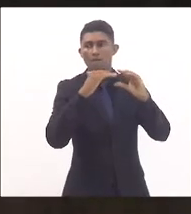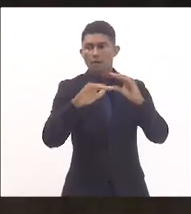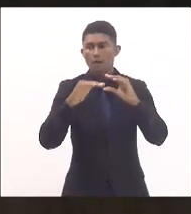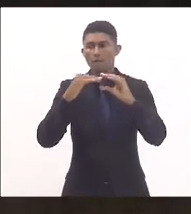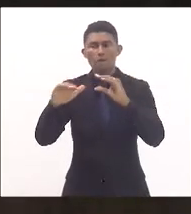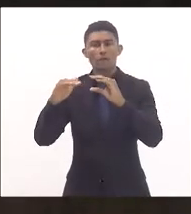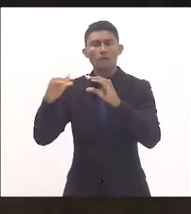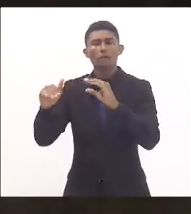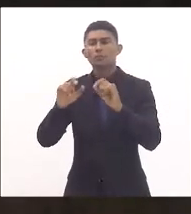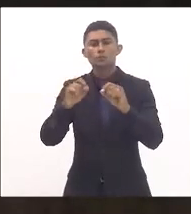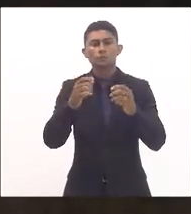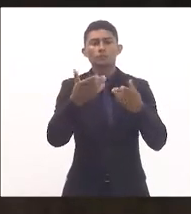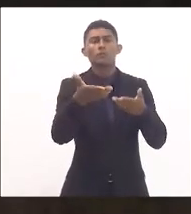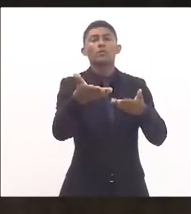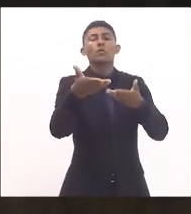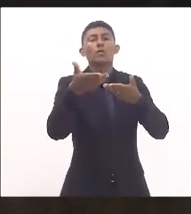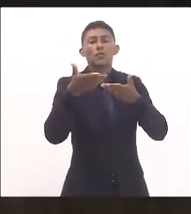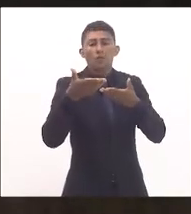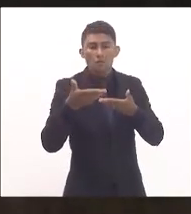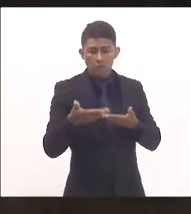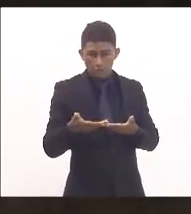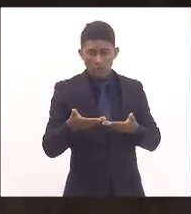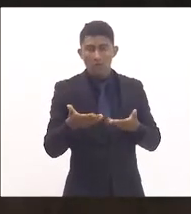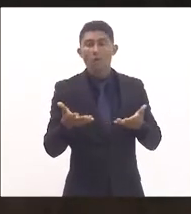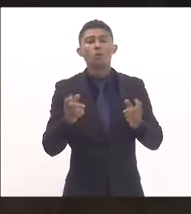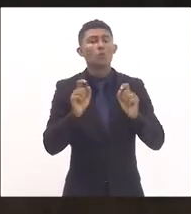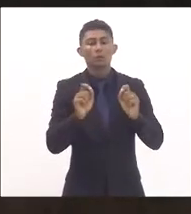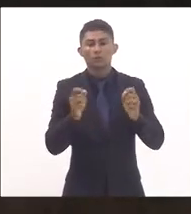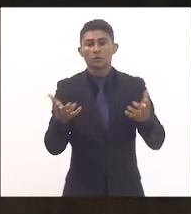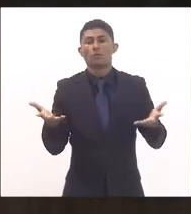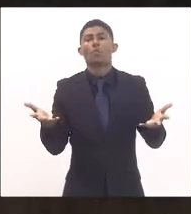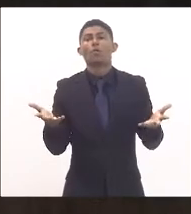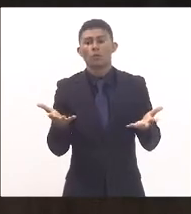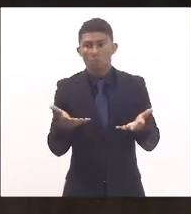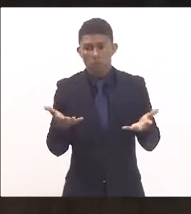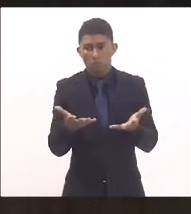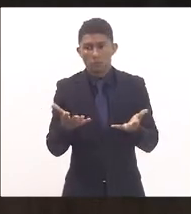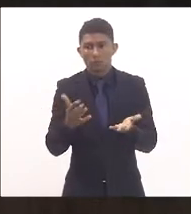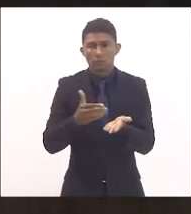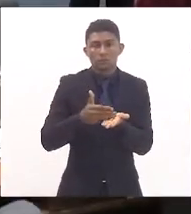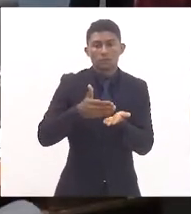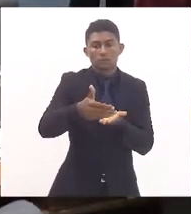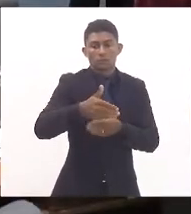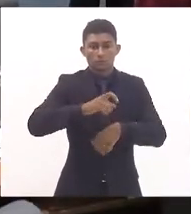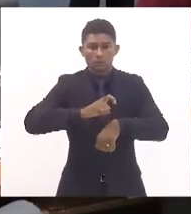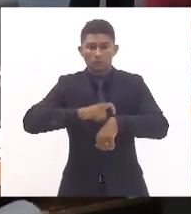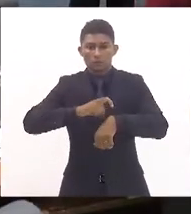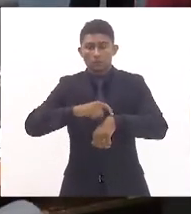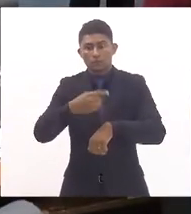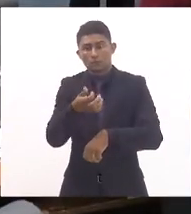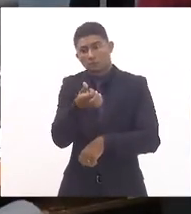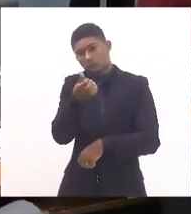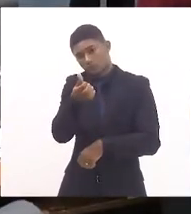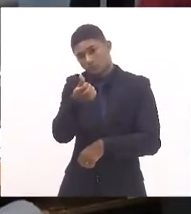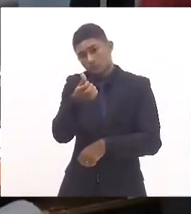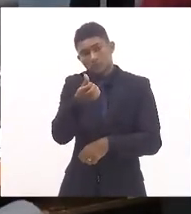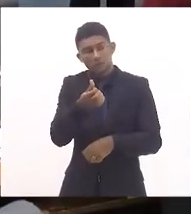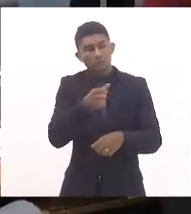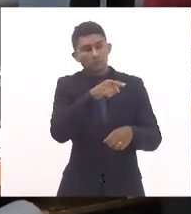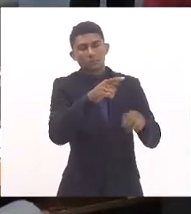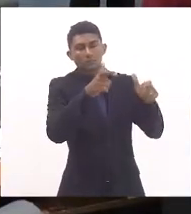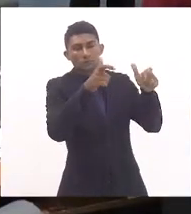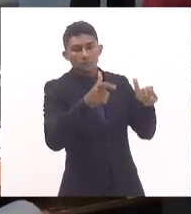para o lançamento que acontecerá hoje, a partir das 18 horas, na livraria